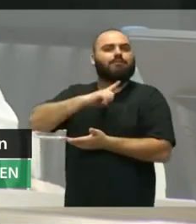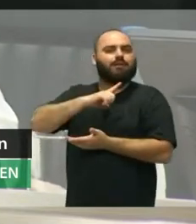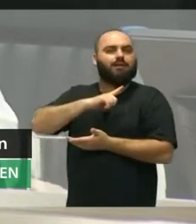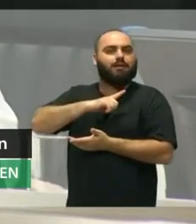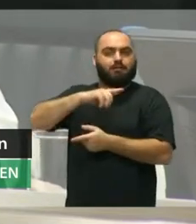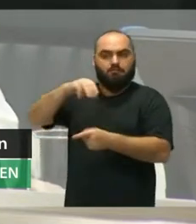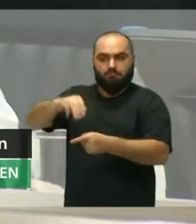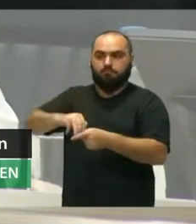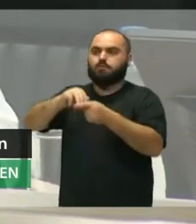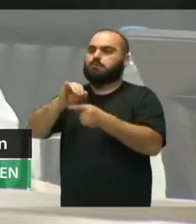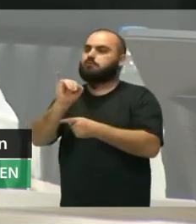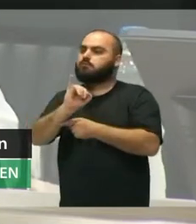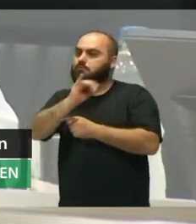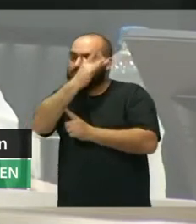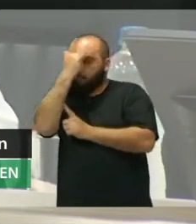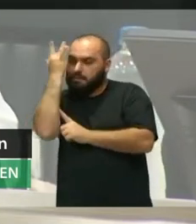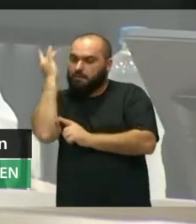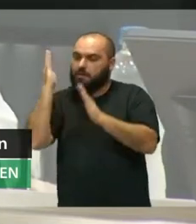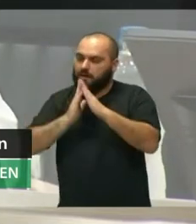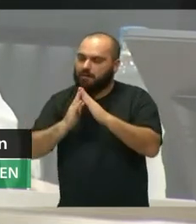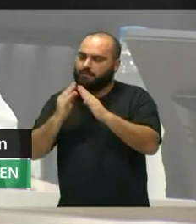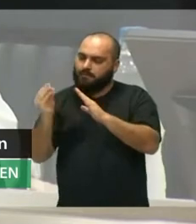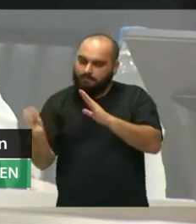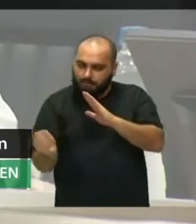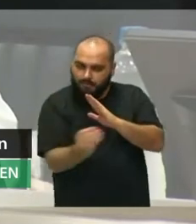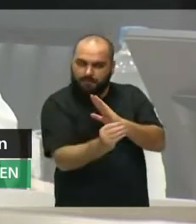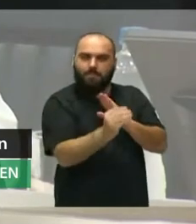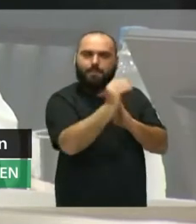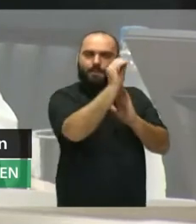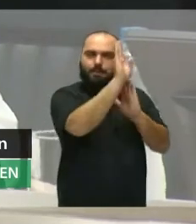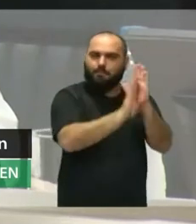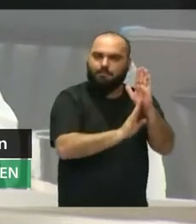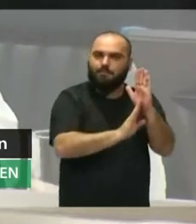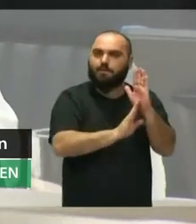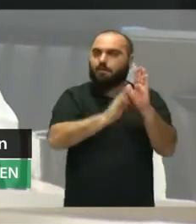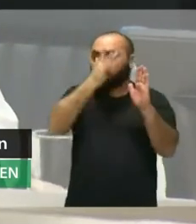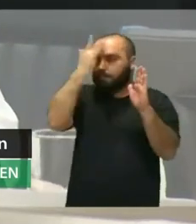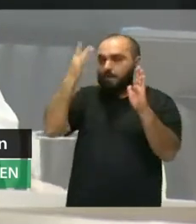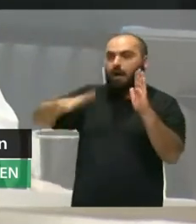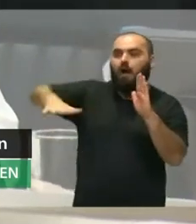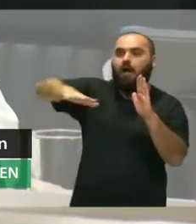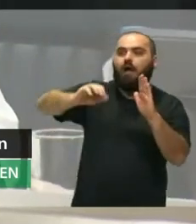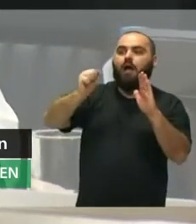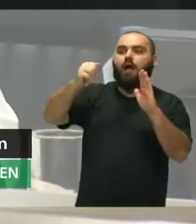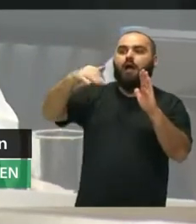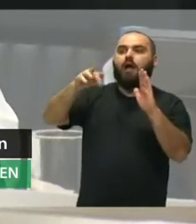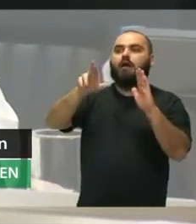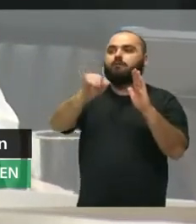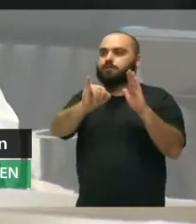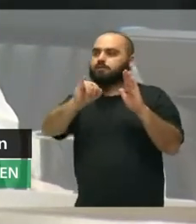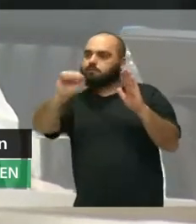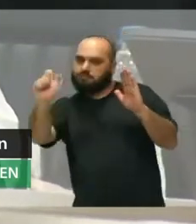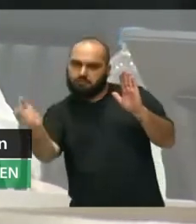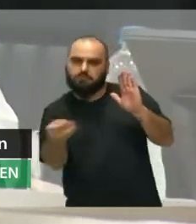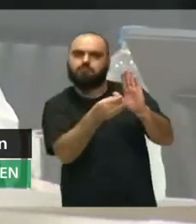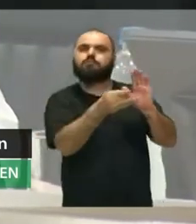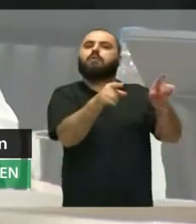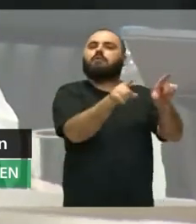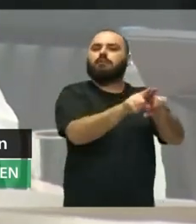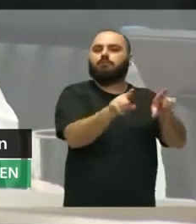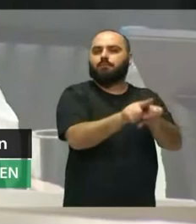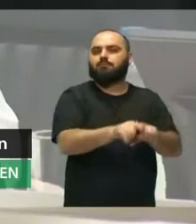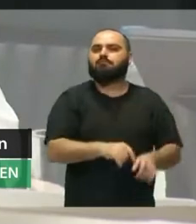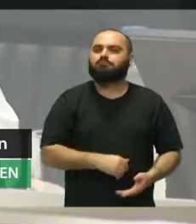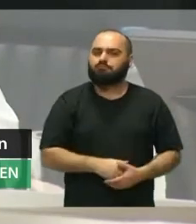de Itajaí e a receber também todos os munícipes da ANFRE. E fazemos o nosso melhor, fazemos o